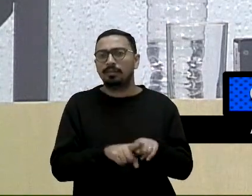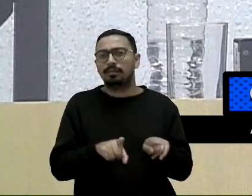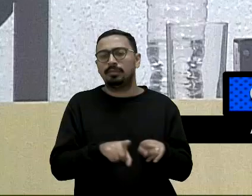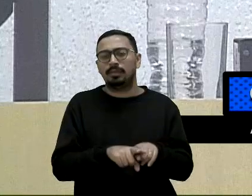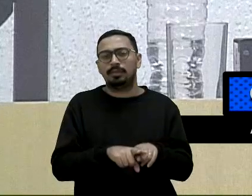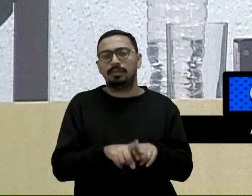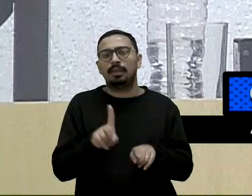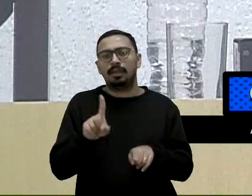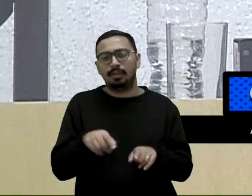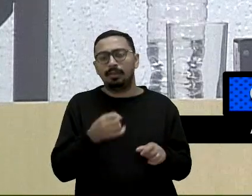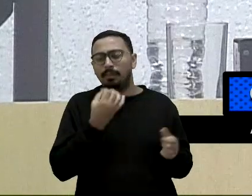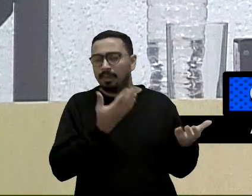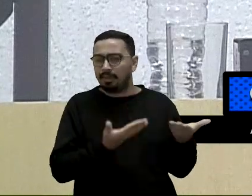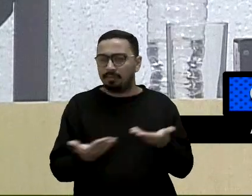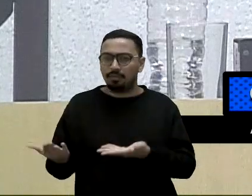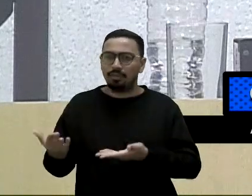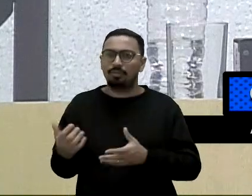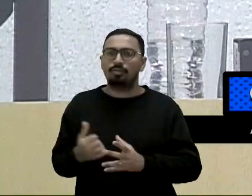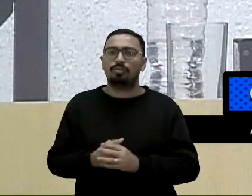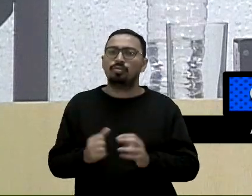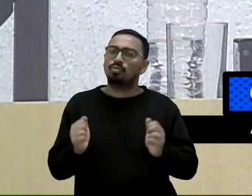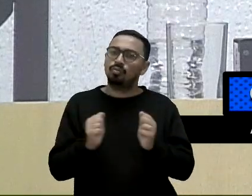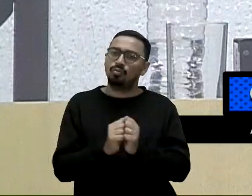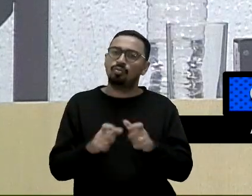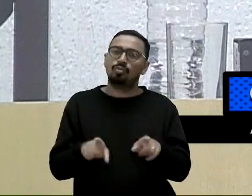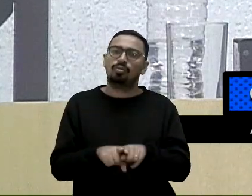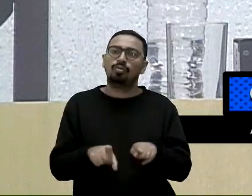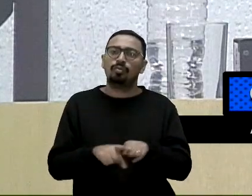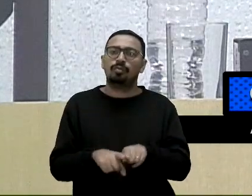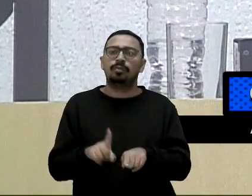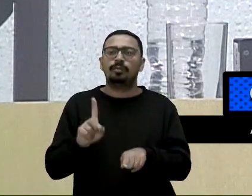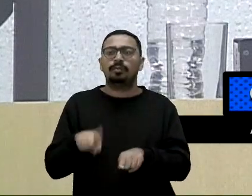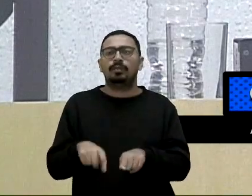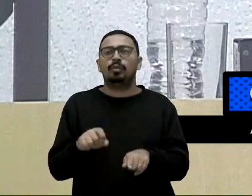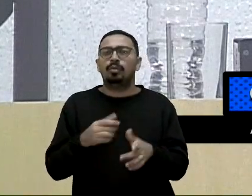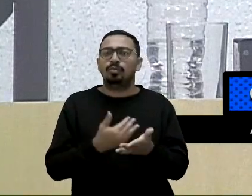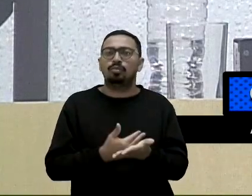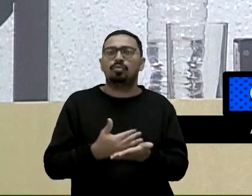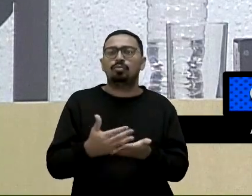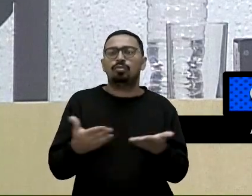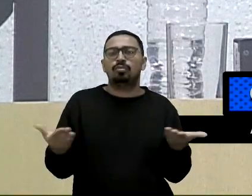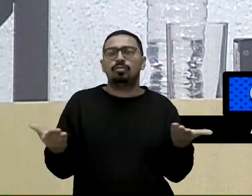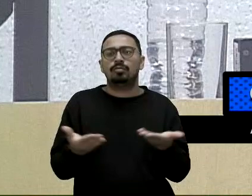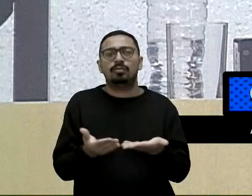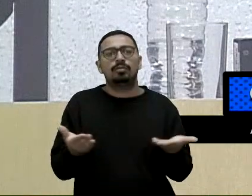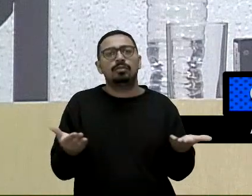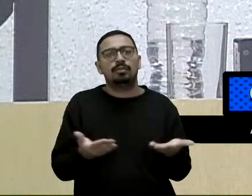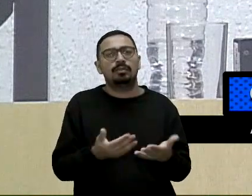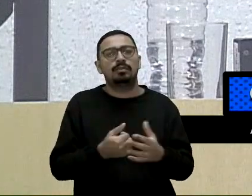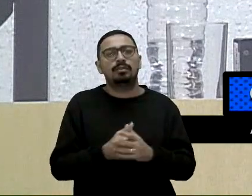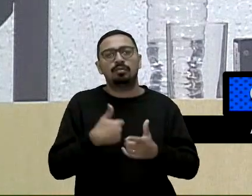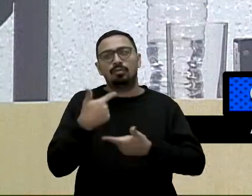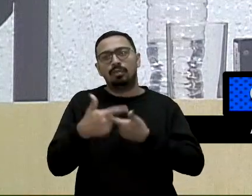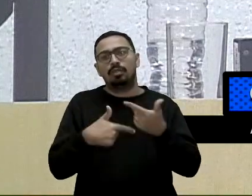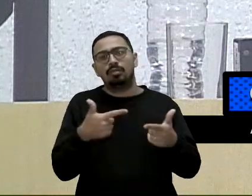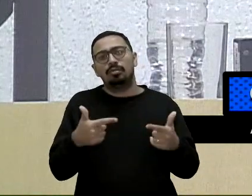é bem-vindo também para somar, e que esse seja só o pontapé inicial de uma luta muito próspera nossa. Com